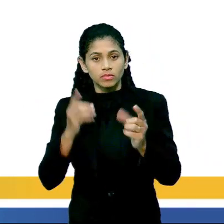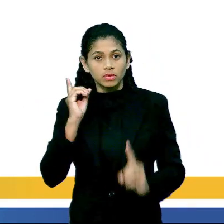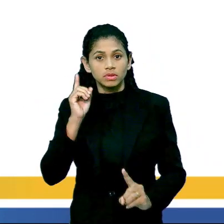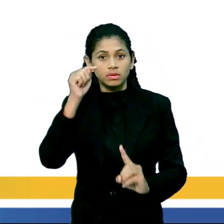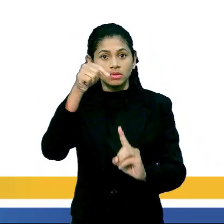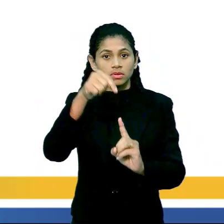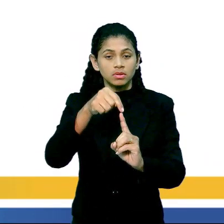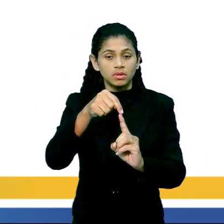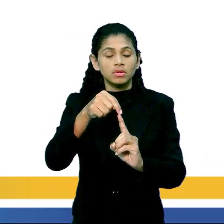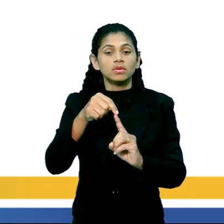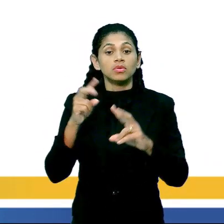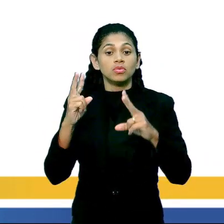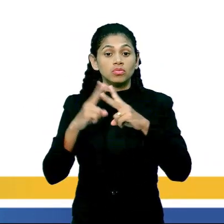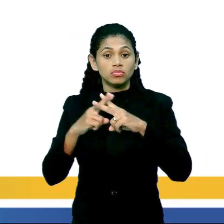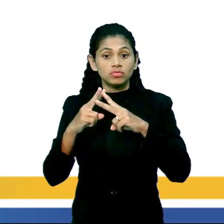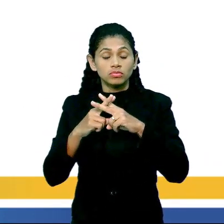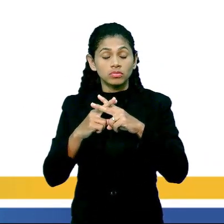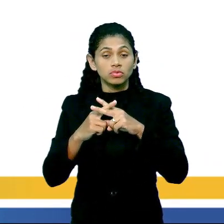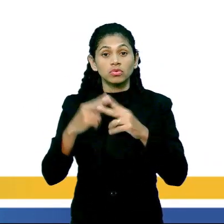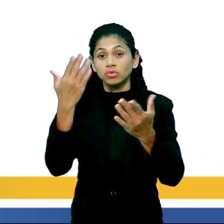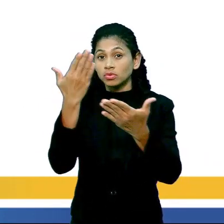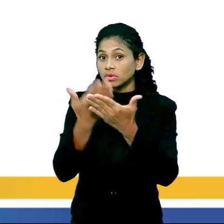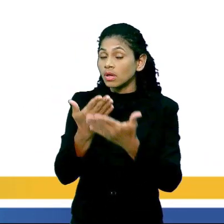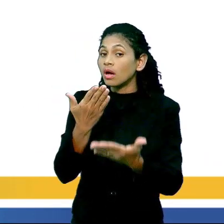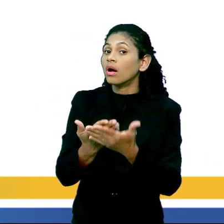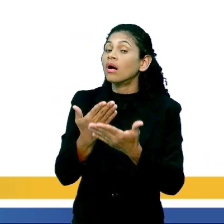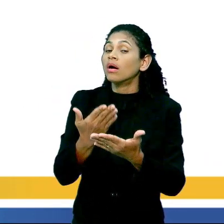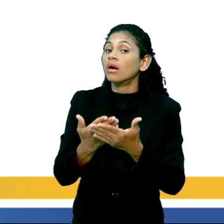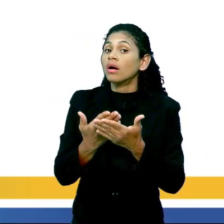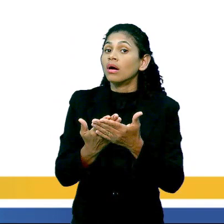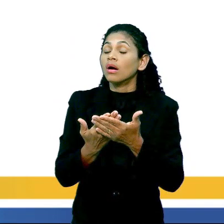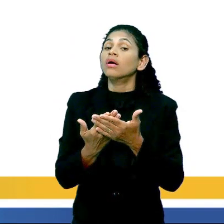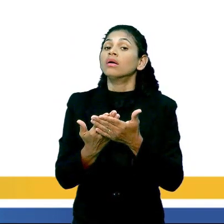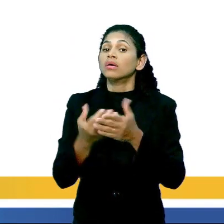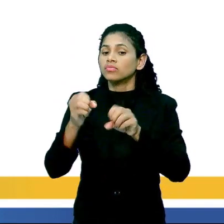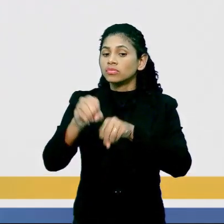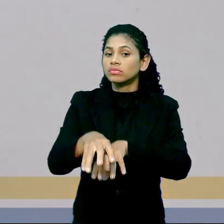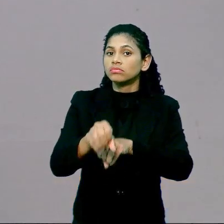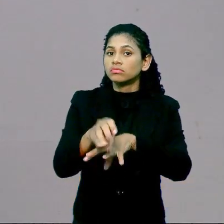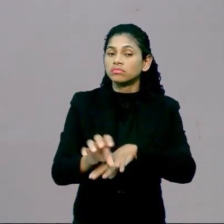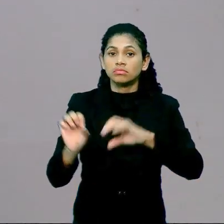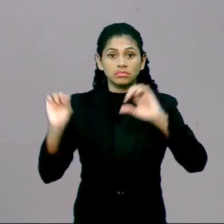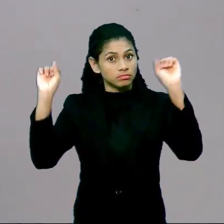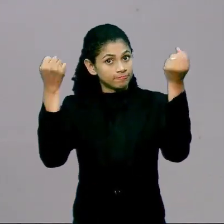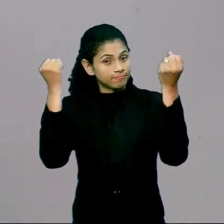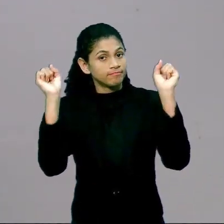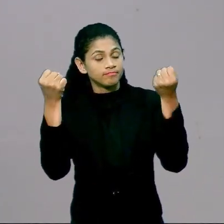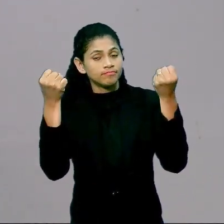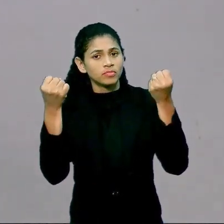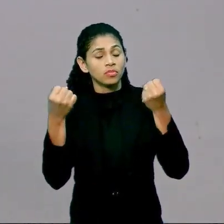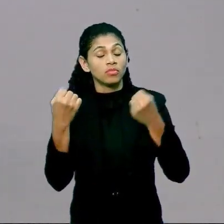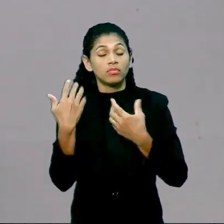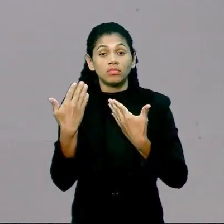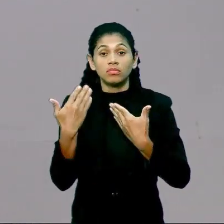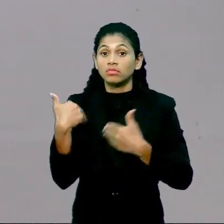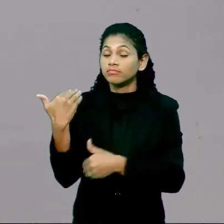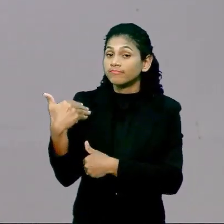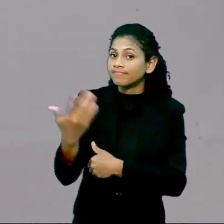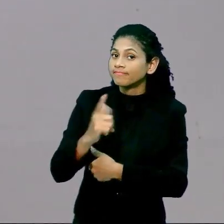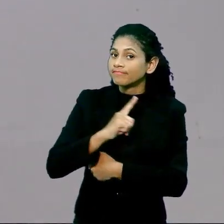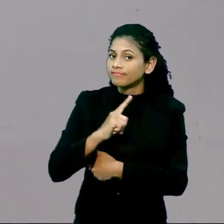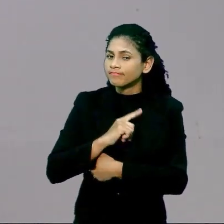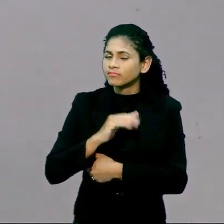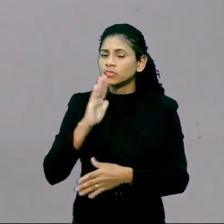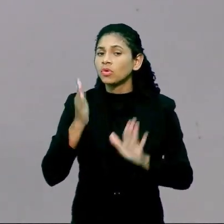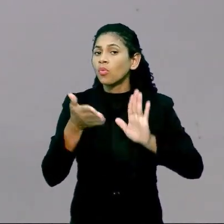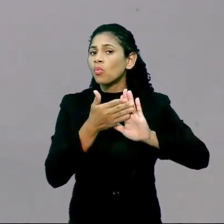lutas nas aulas de educação física quando o professor realiza uma proposta envolvendo. Então ele quer saber aqui, eu vou